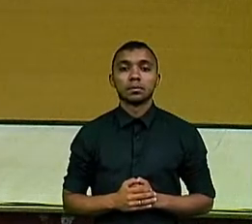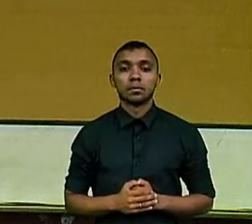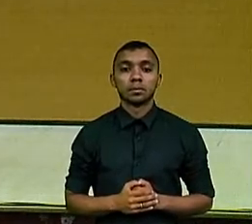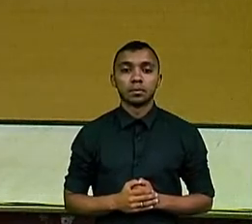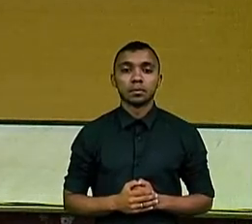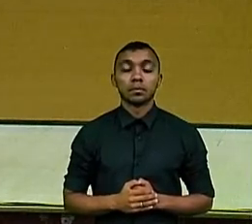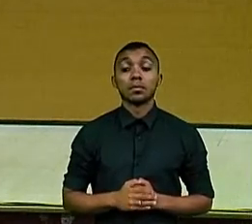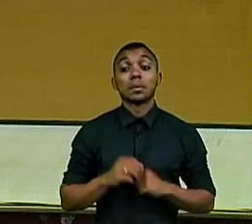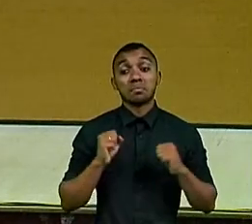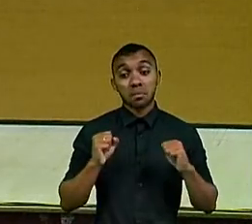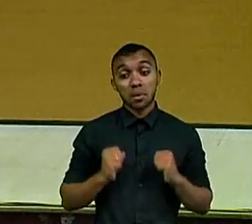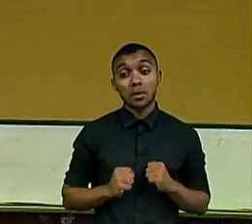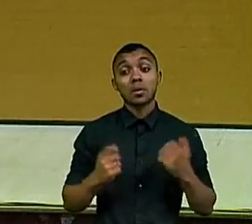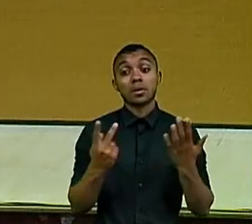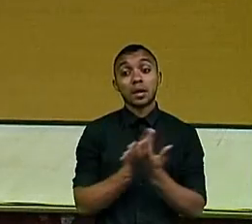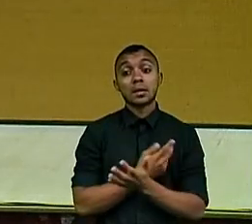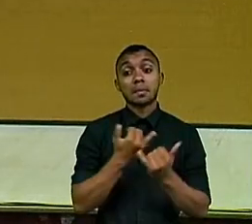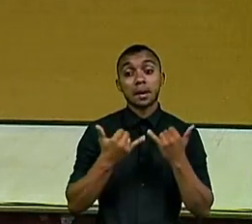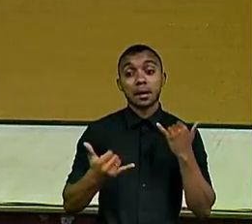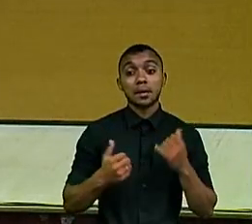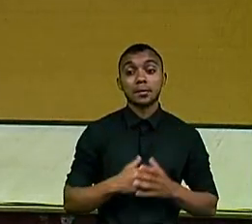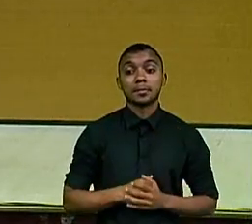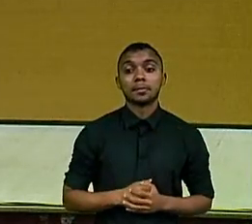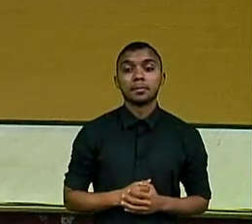parecida com arco-íris